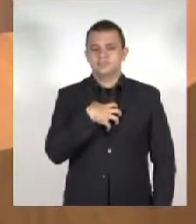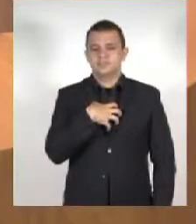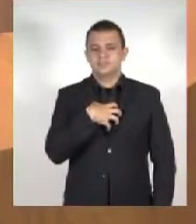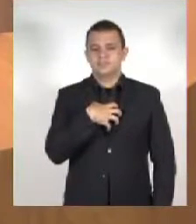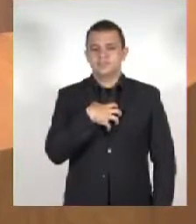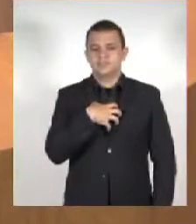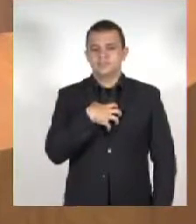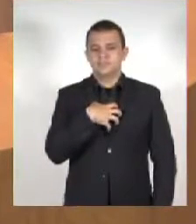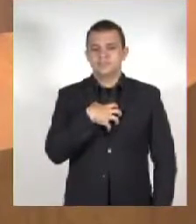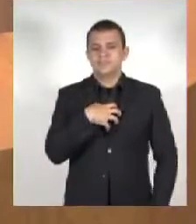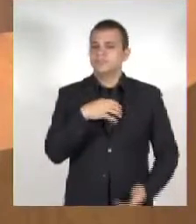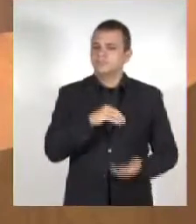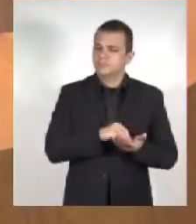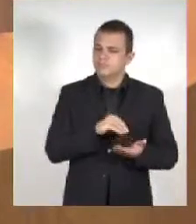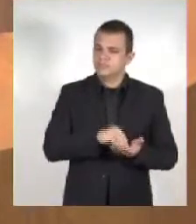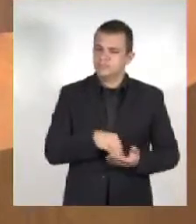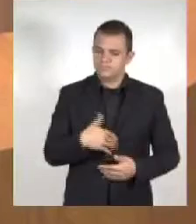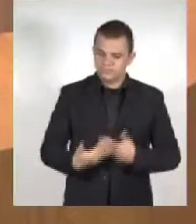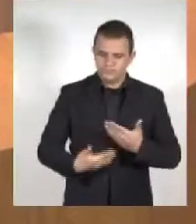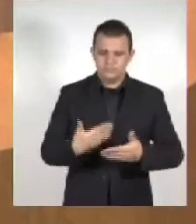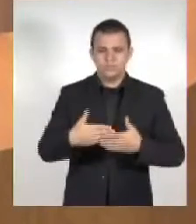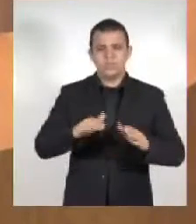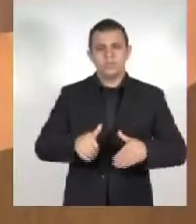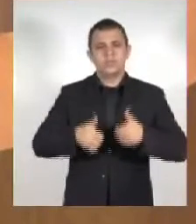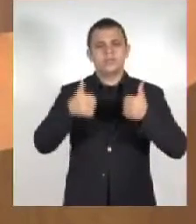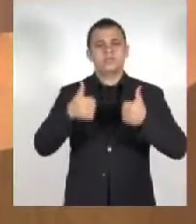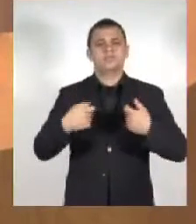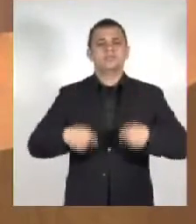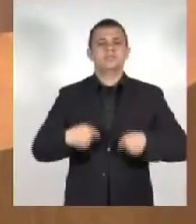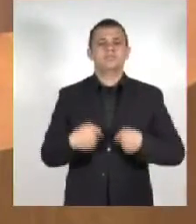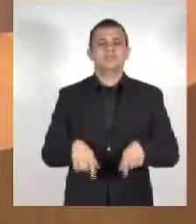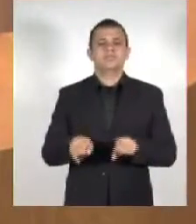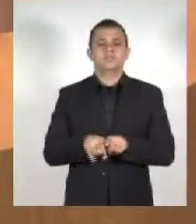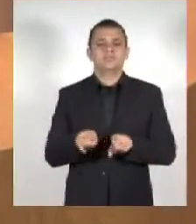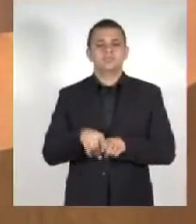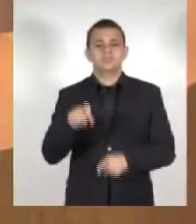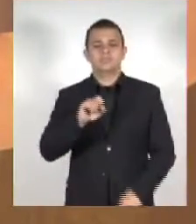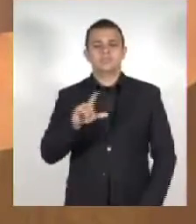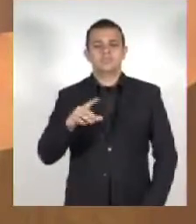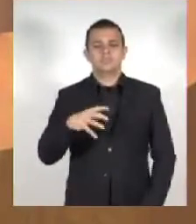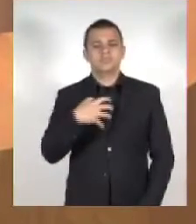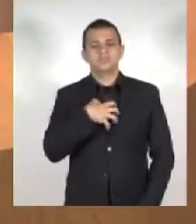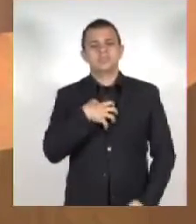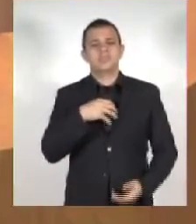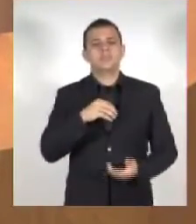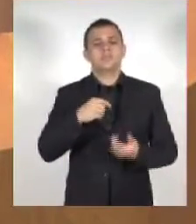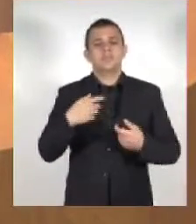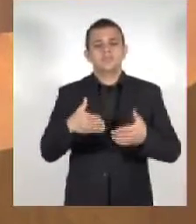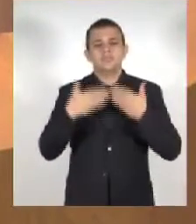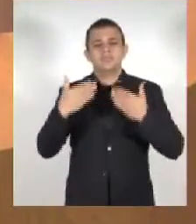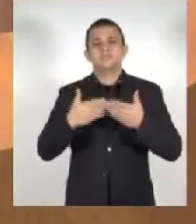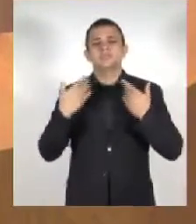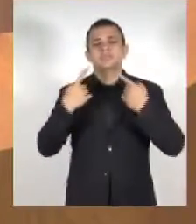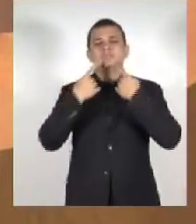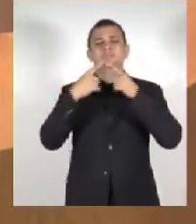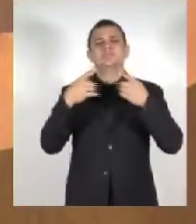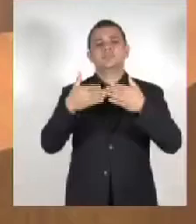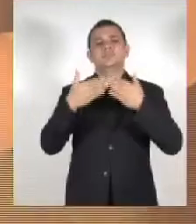ainda tem muito a melhorar. Infelizmente, uma São Luís que clama por socorro, que pede por socorro.